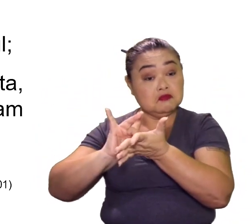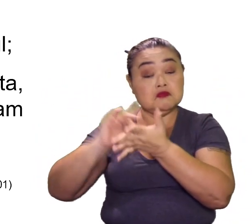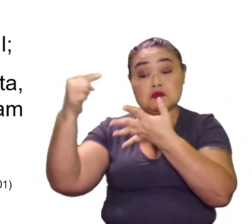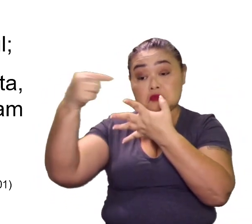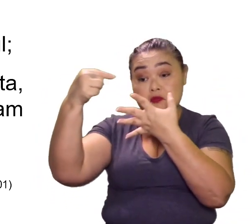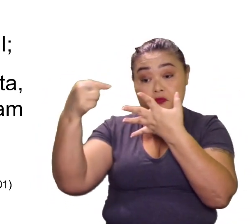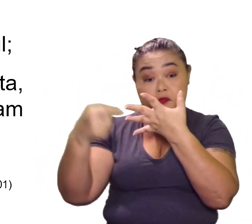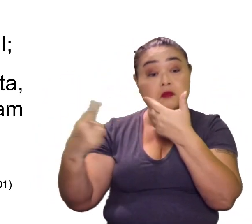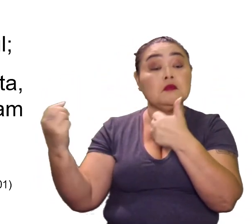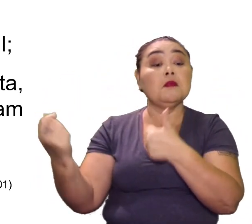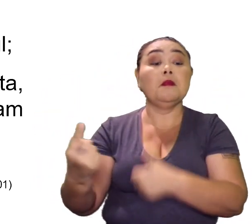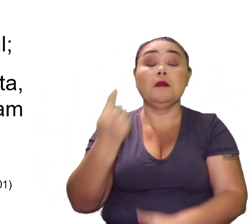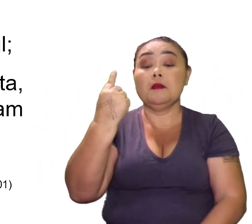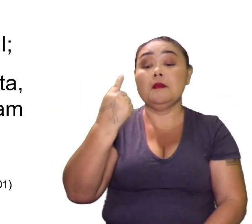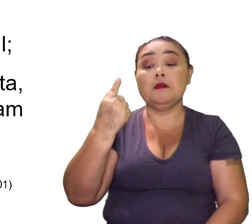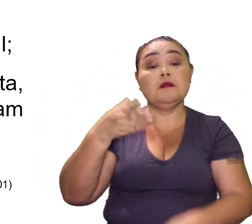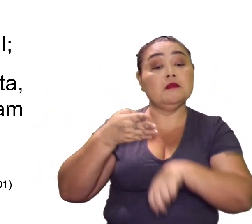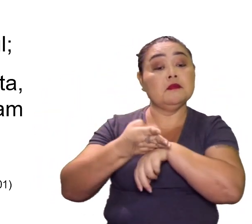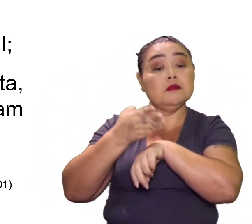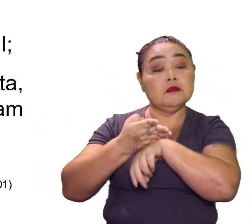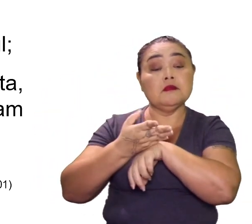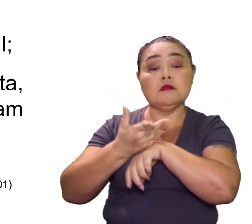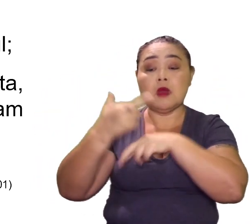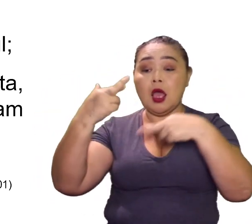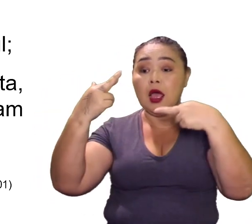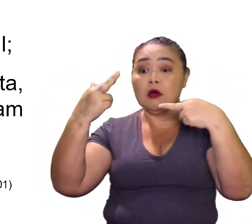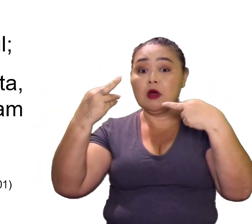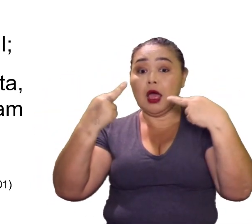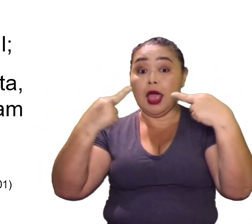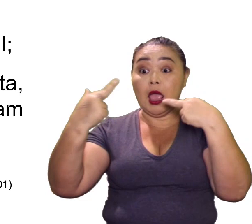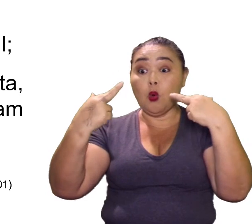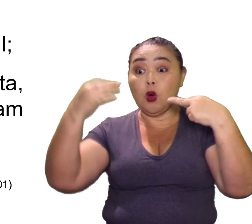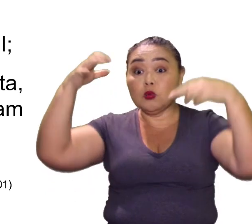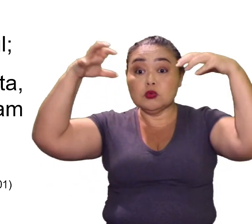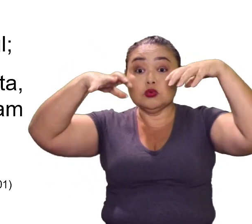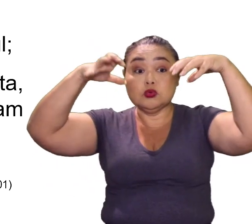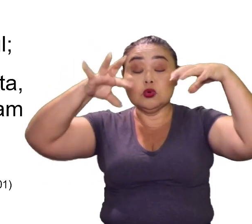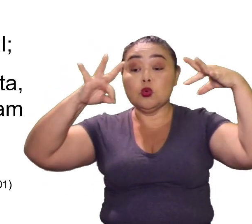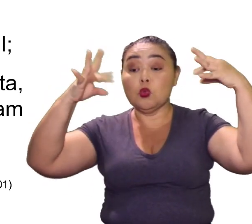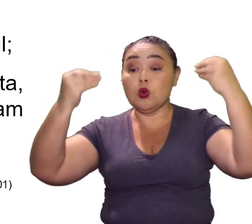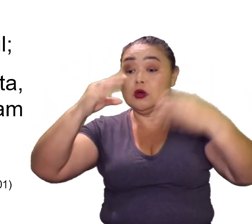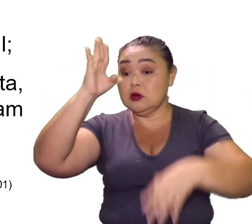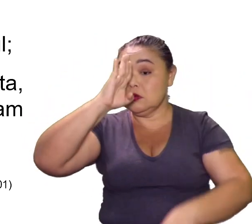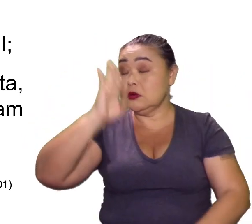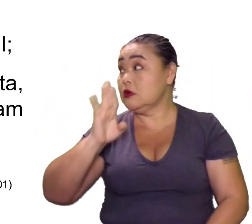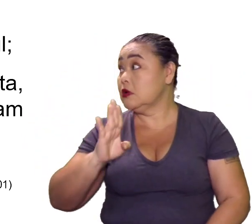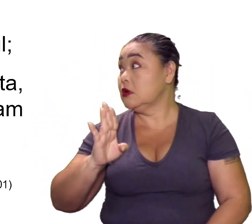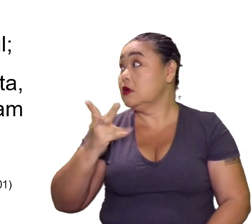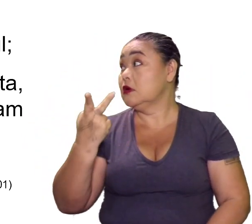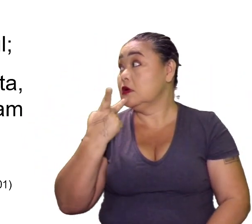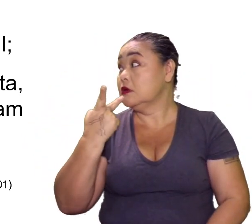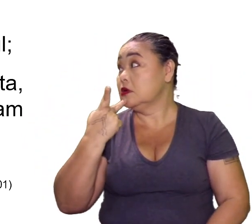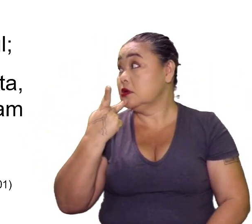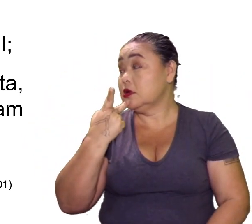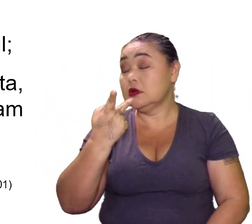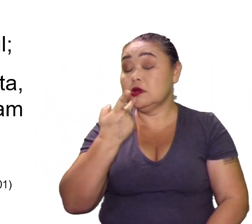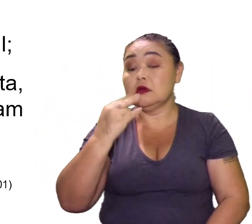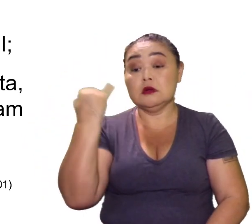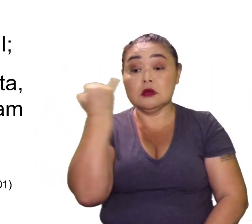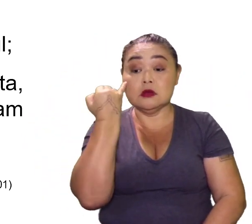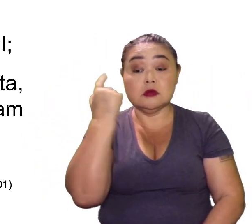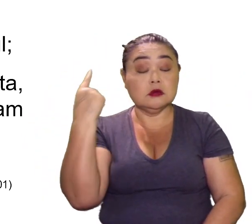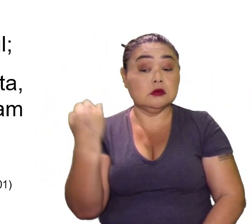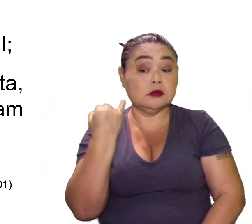seguintes fatos. Primeiro, participa da regulação das chuvas em quase todo o Brasil. E eu adendo uma